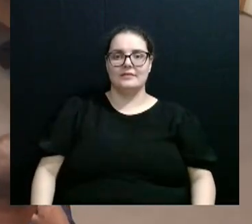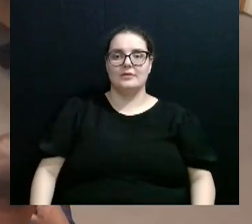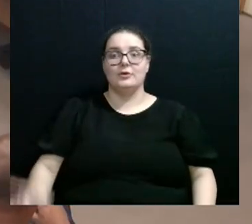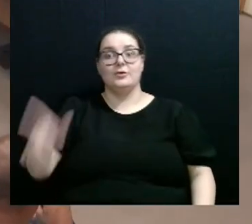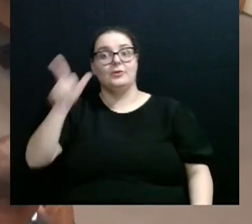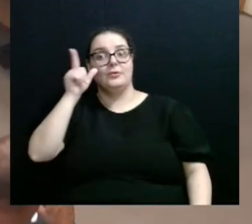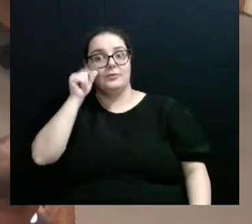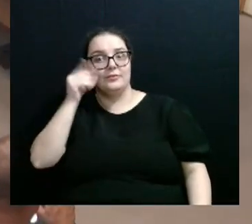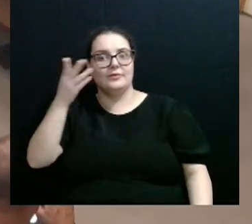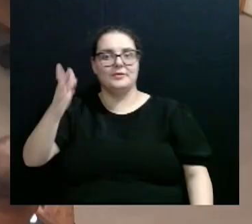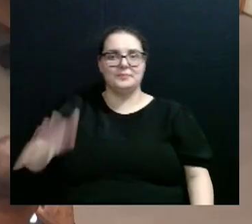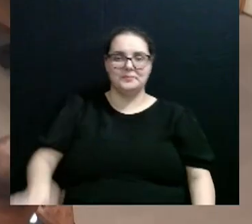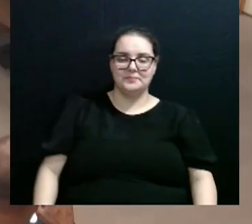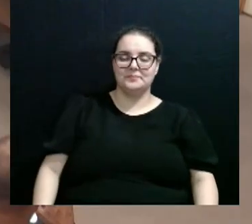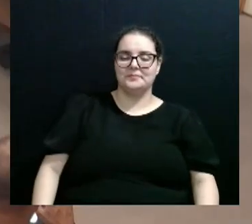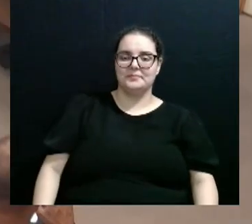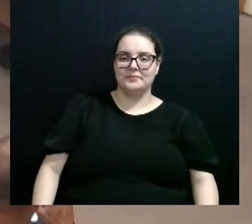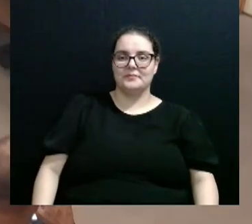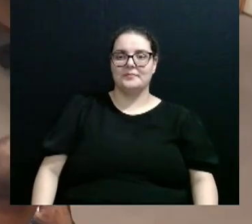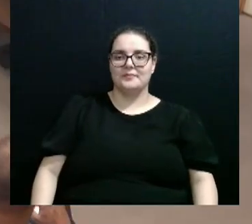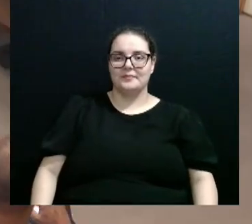assim...